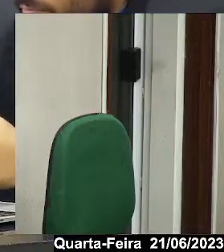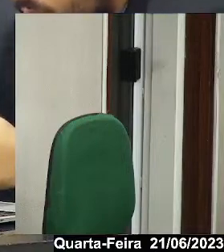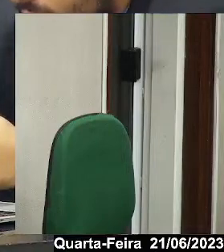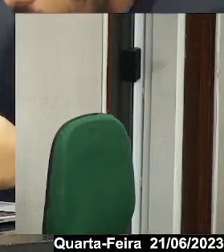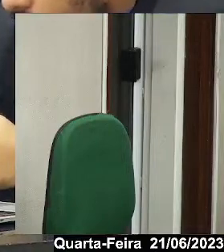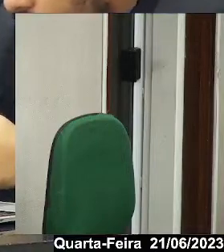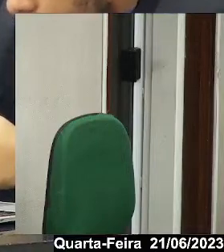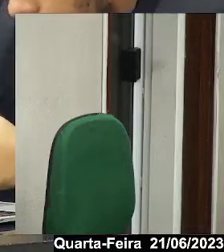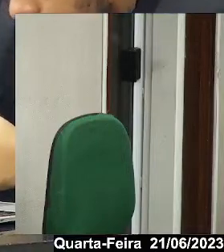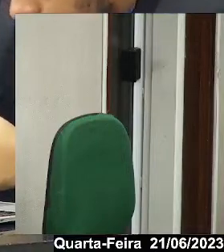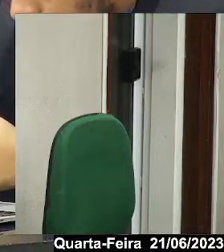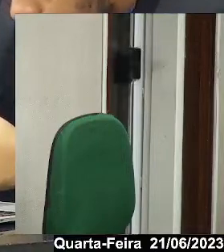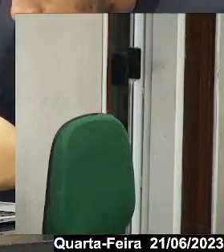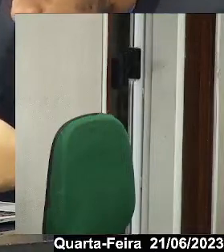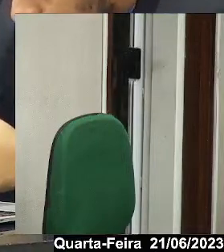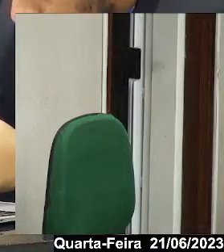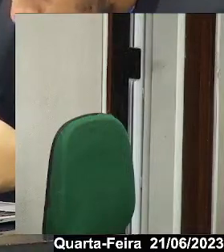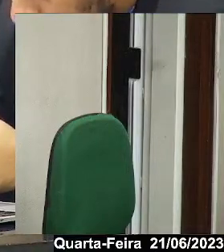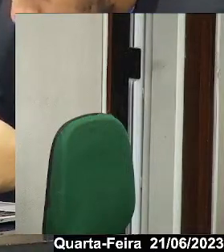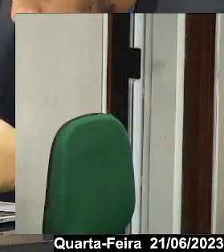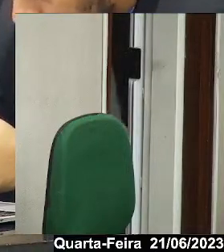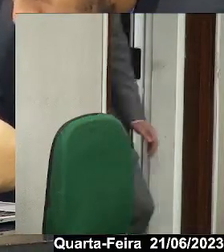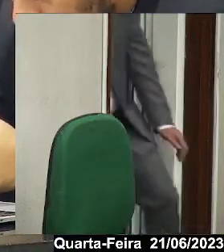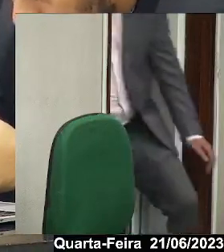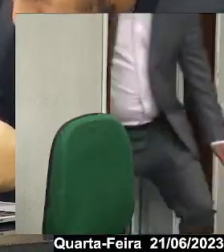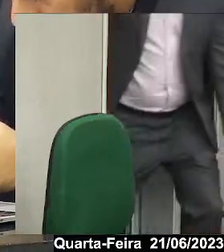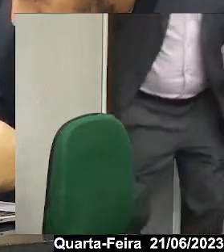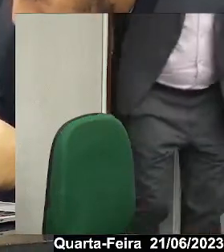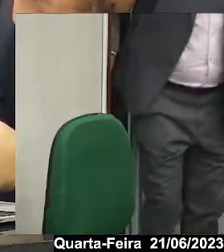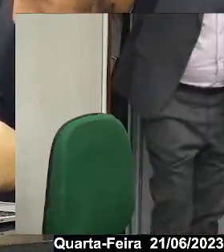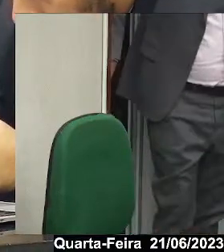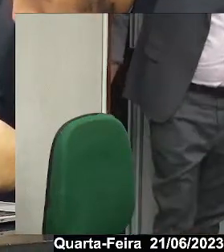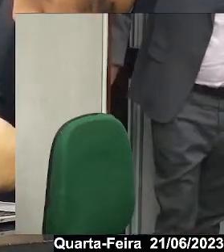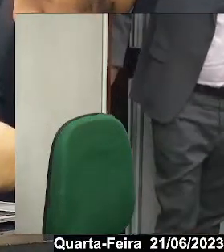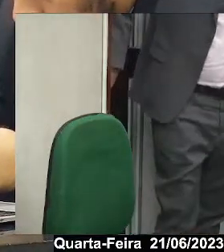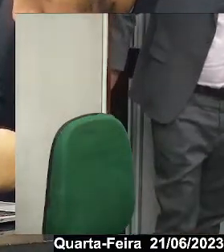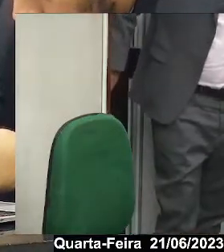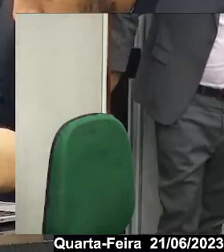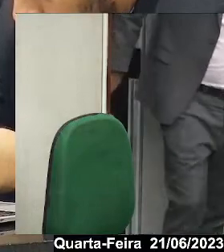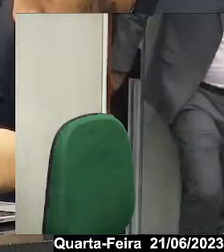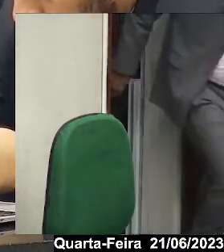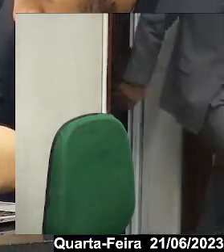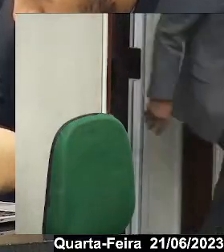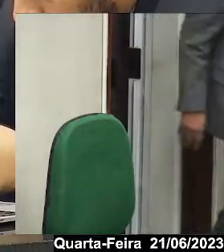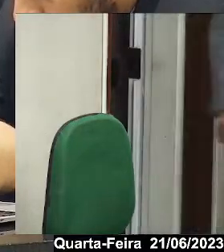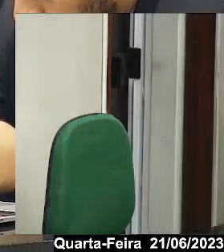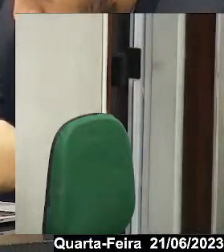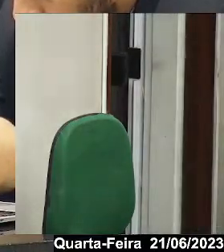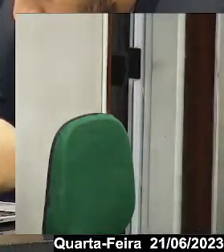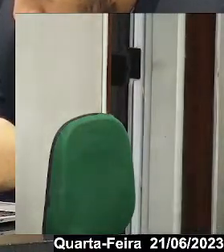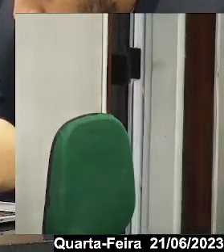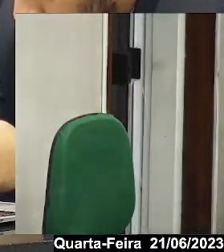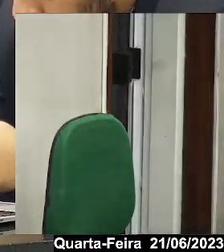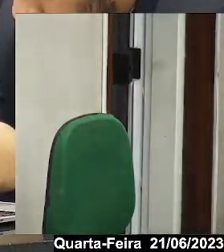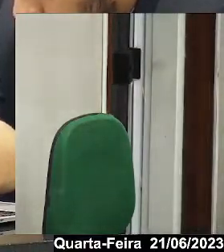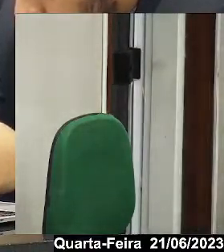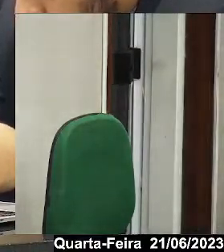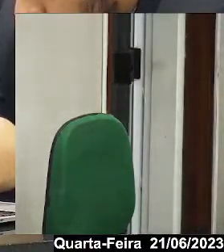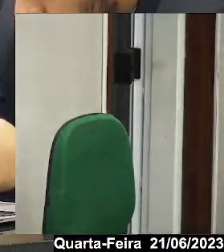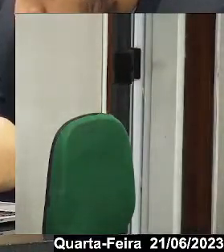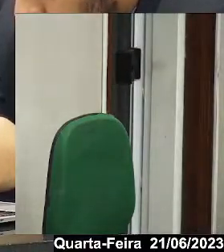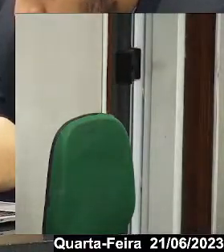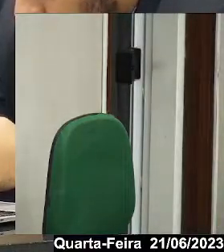sei o que eu fiz para chegar aqui, eu sei quem eu sou e eu sei o que eu vou continuar fazendo para continuar meu trabalho. Tá bom? Meu